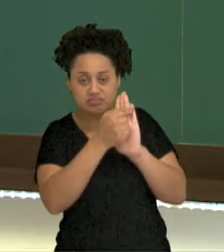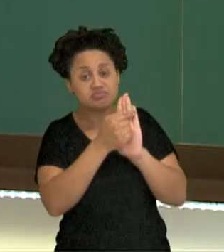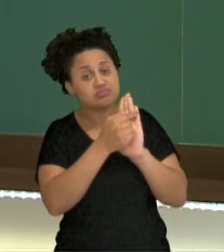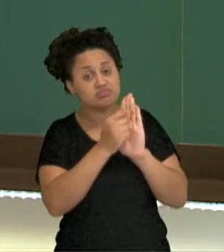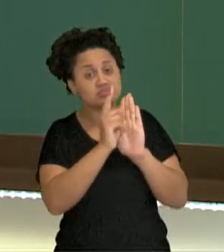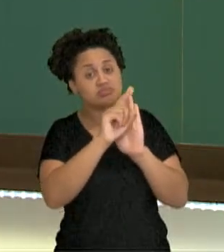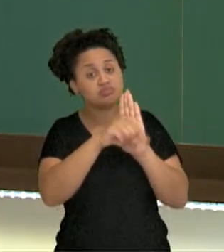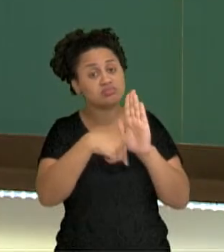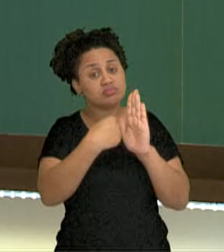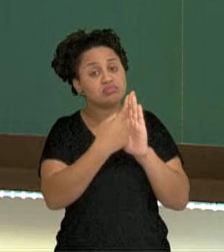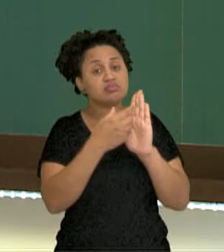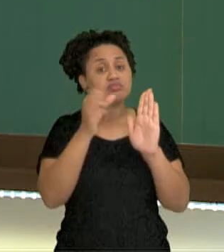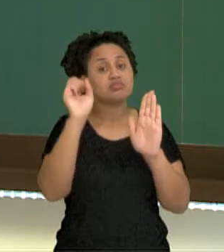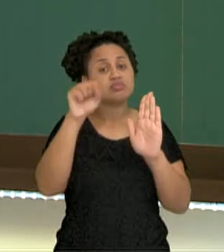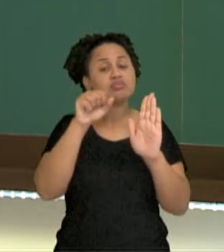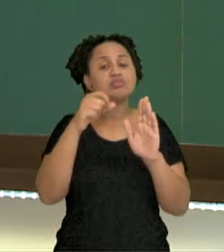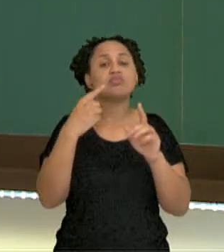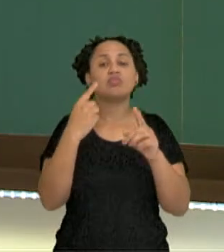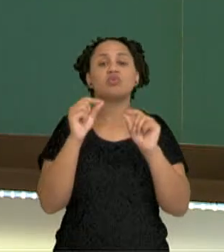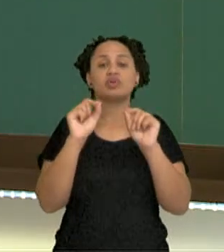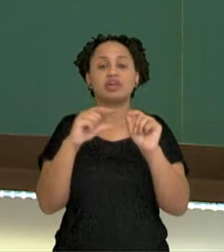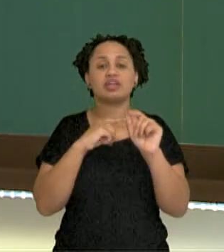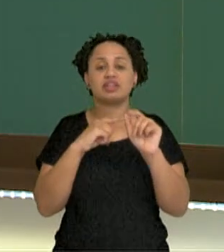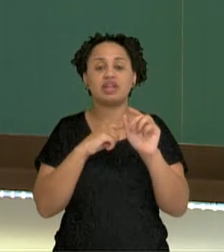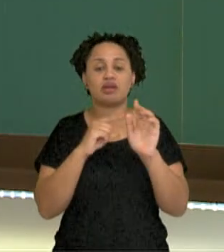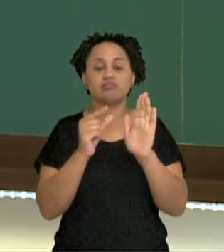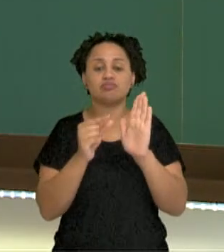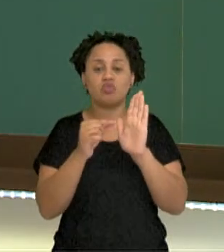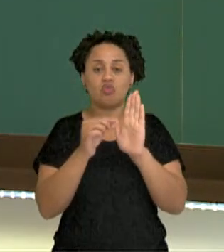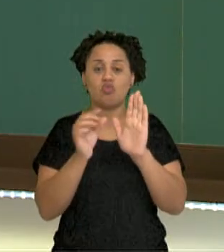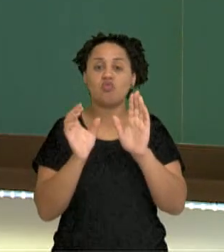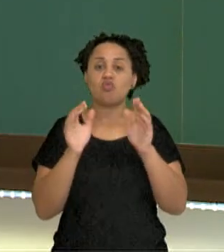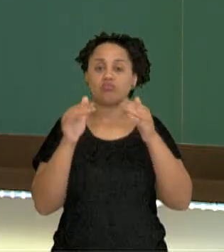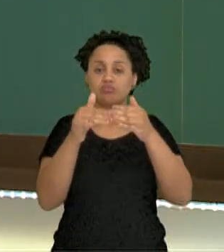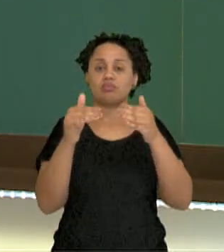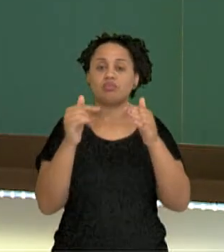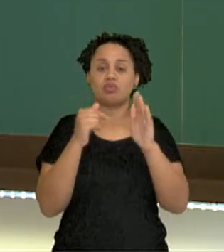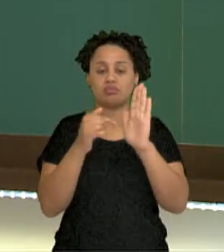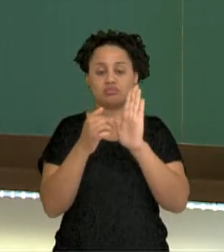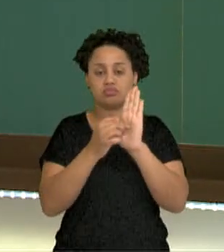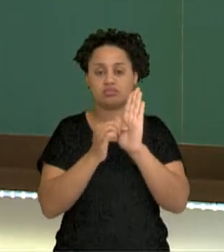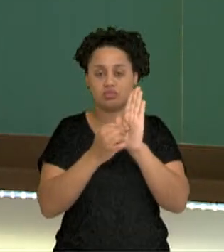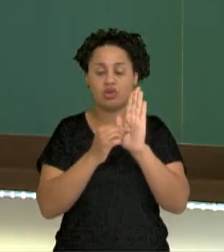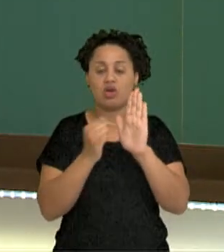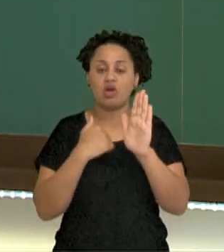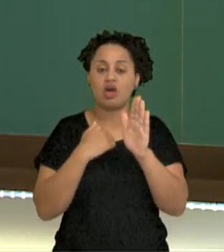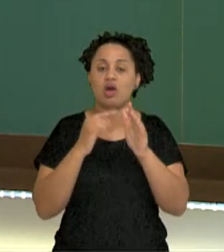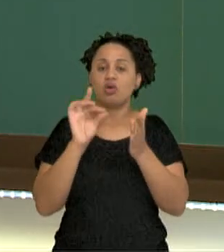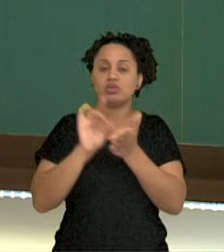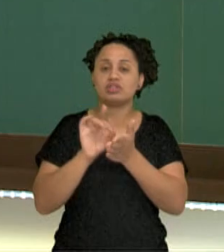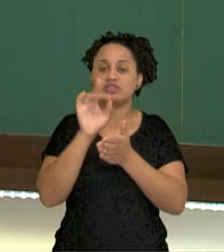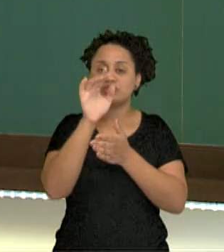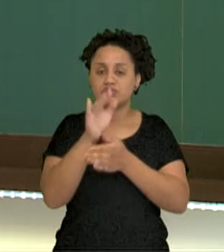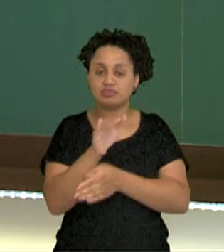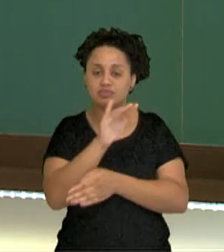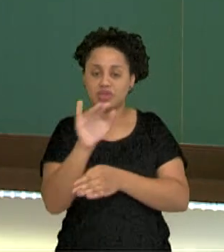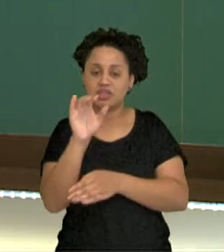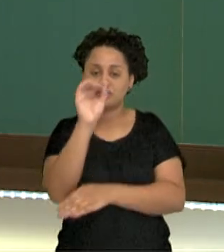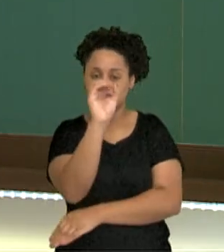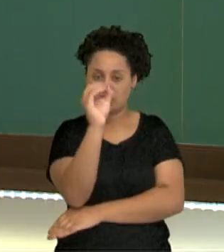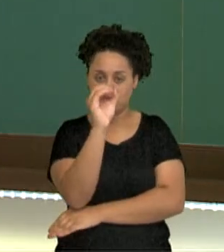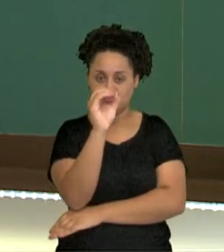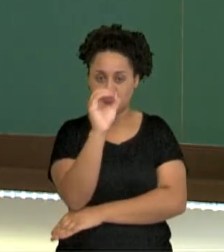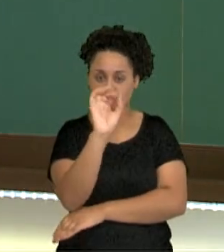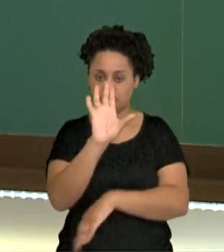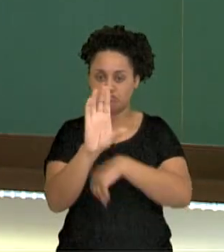circunferência trigonométrica, que é aquela que tem o centro coincidindo com a origem do plano cartesiano, ou seja, coordenadas 0, 0,